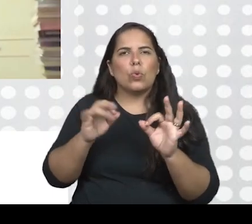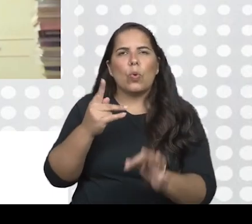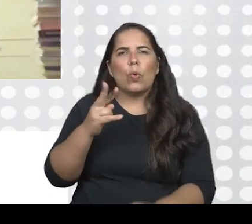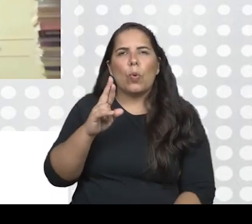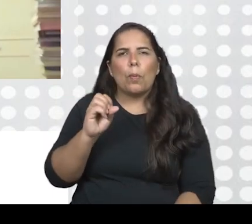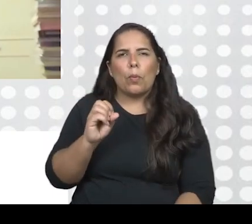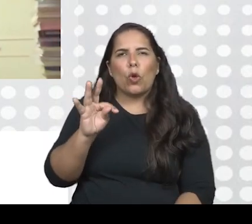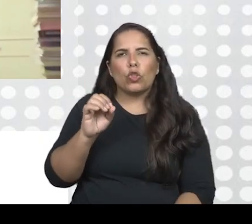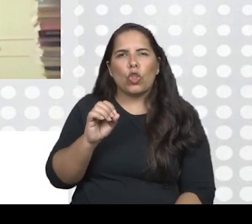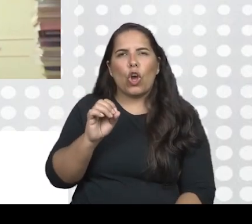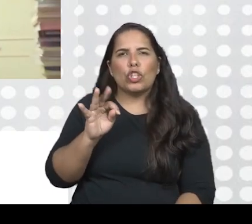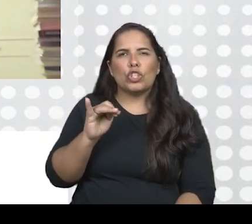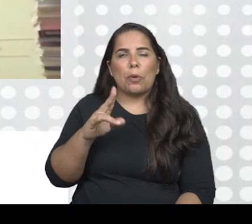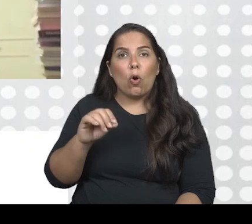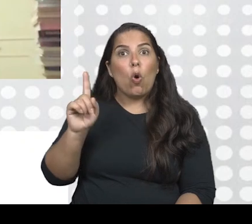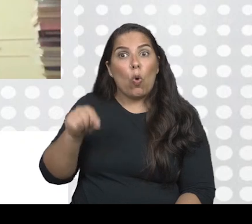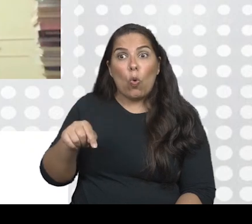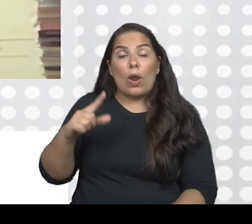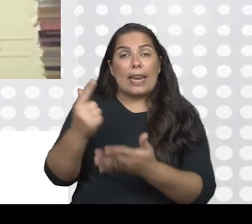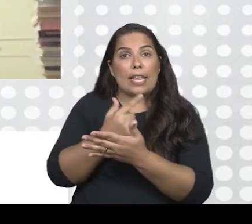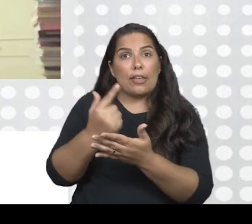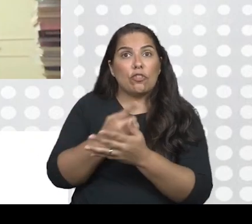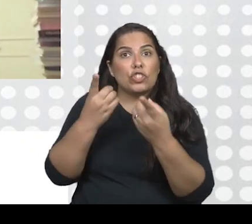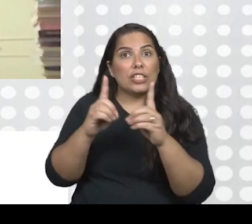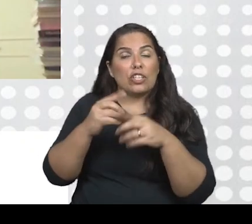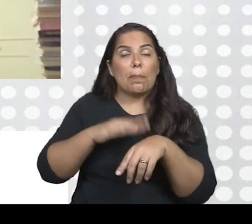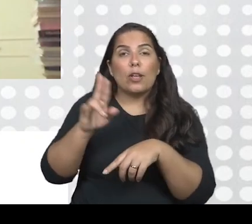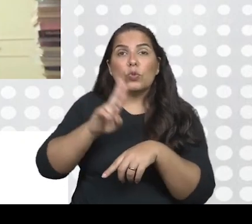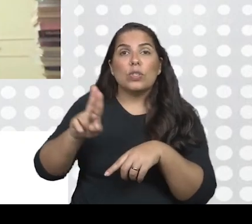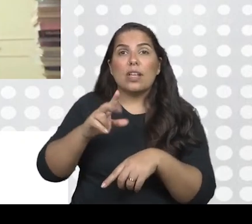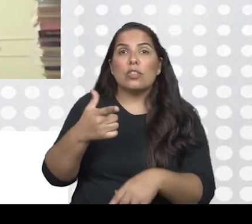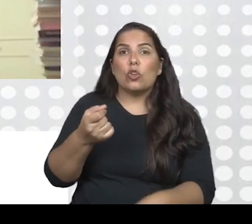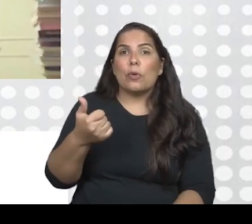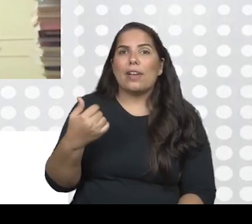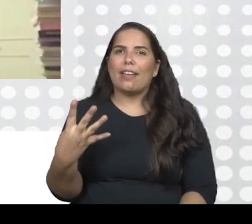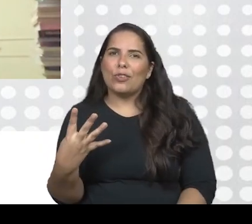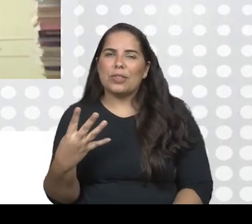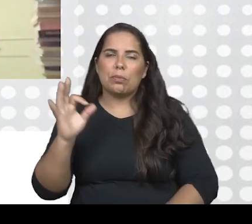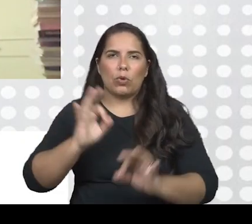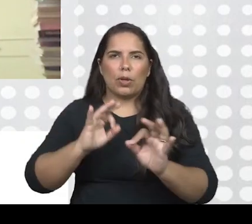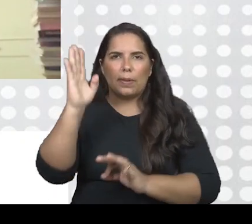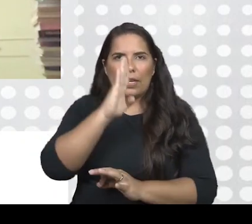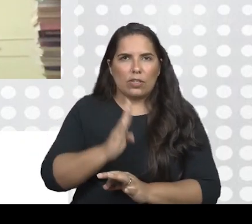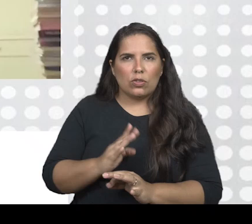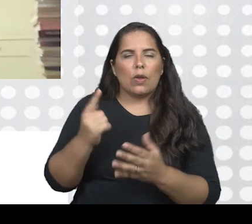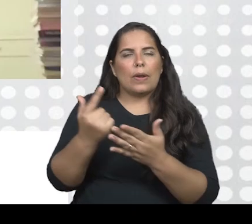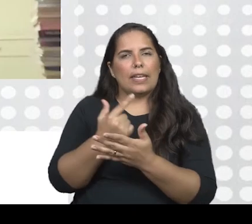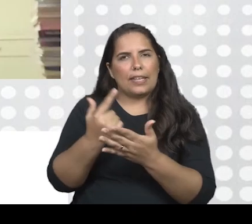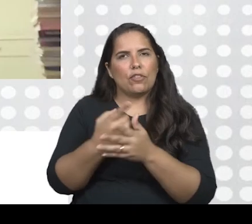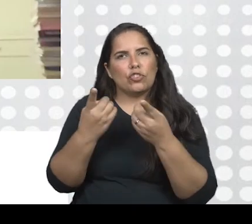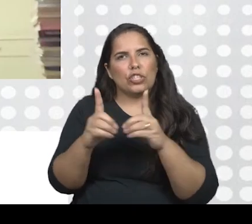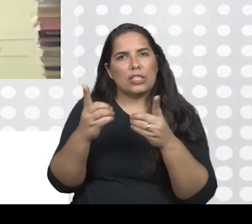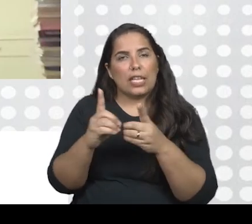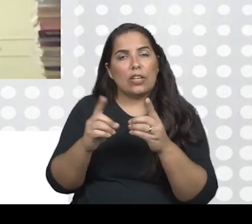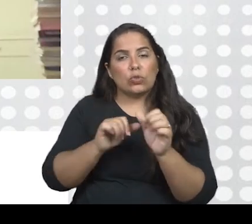protótipo do livro didático mais utilizado em 2014 no Programa Nacional do Livro Didático